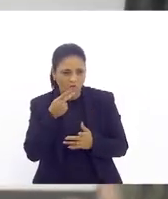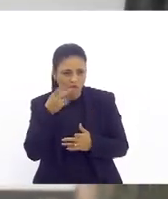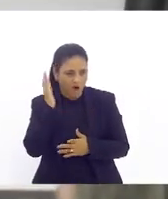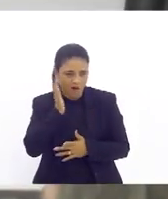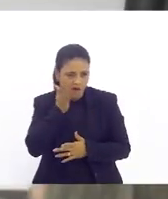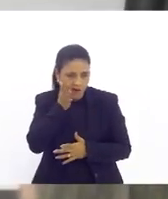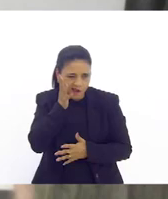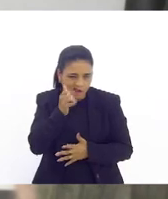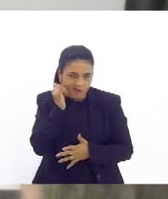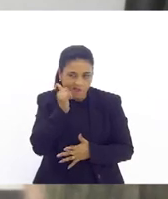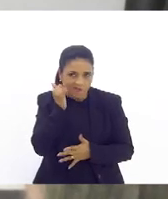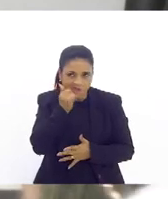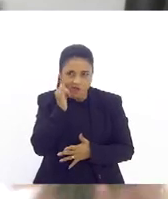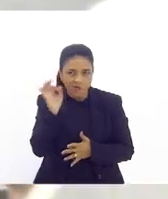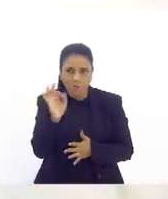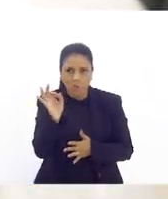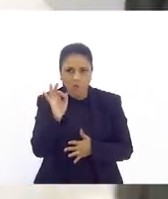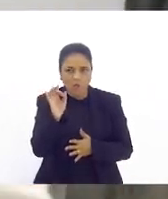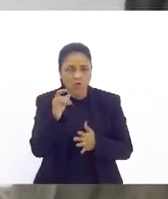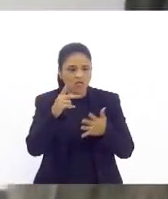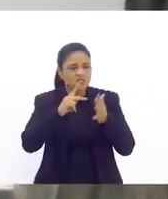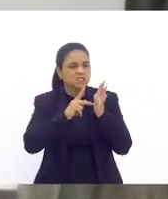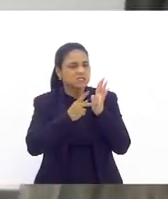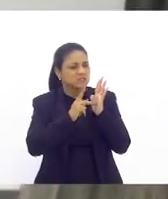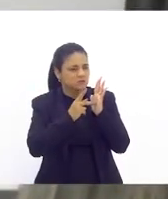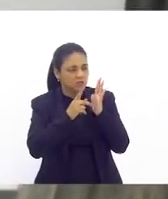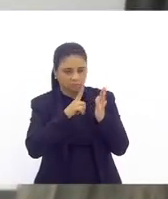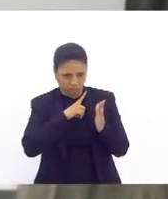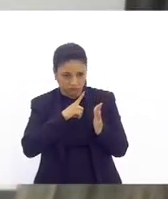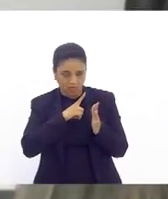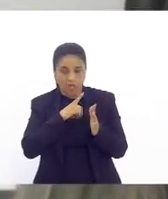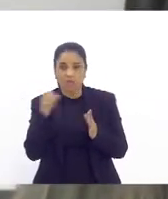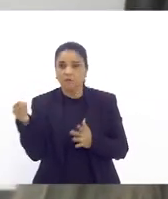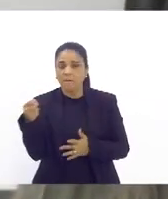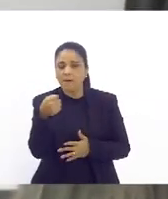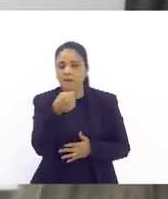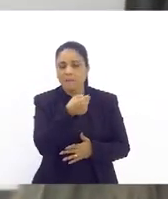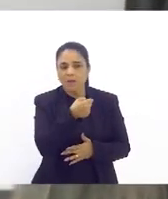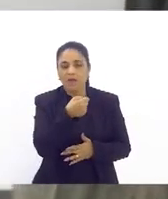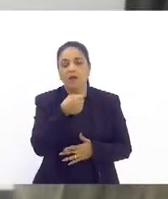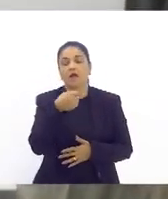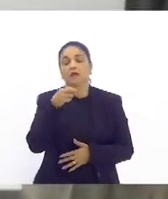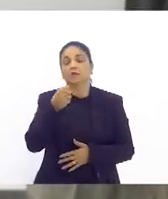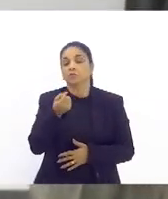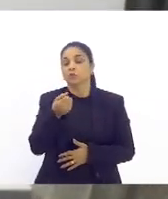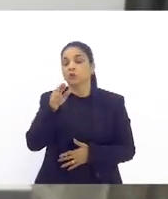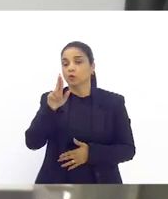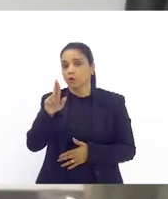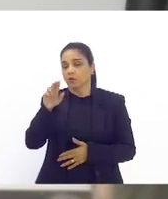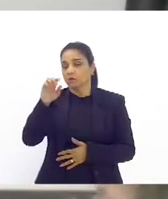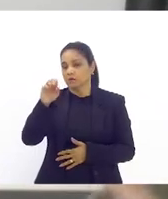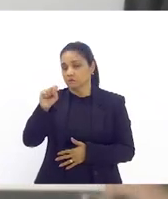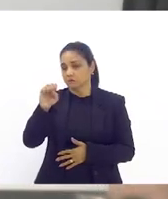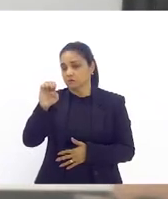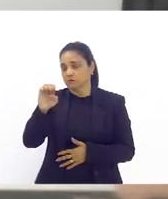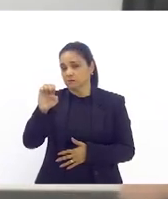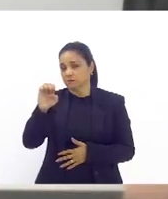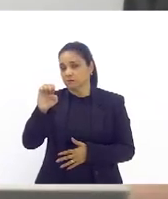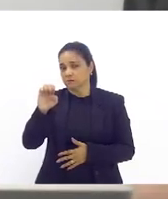sindicatos por exemplo eu vou passar para Doutora Sheila e com essa CEP